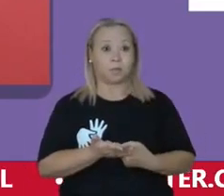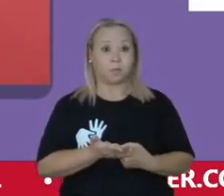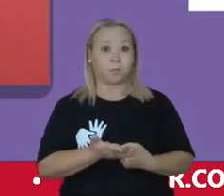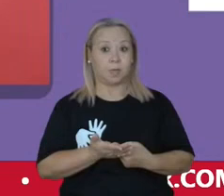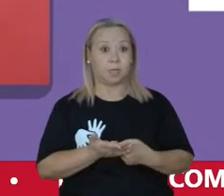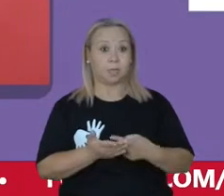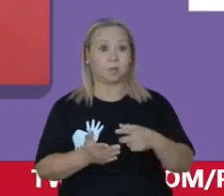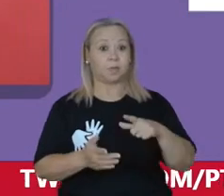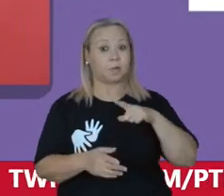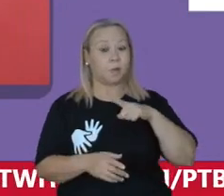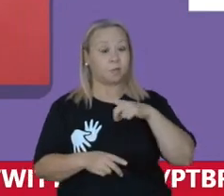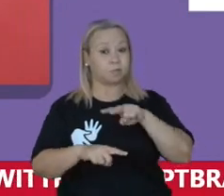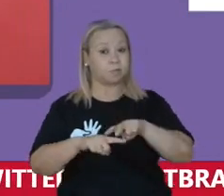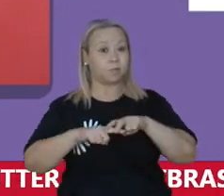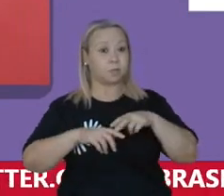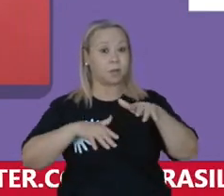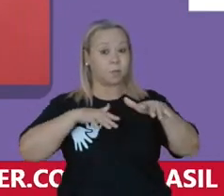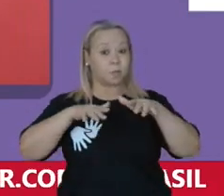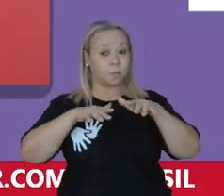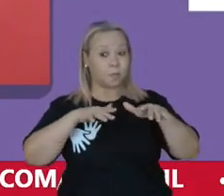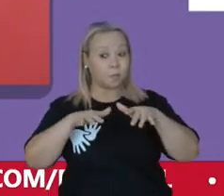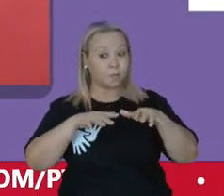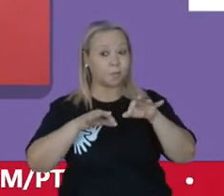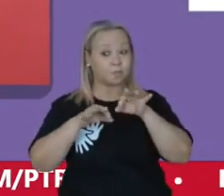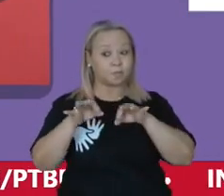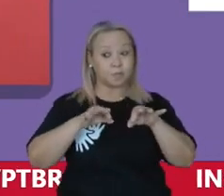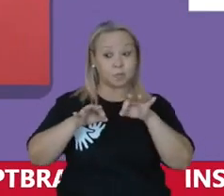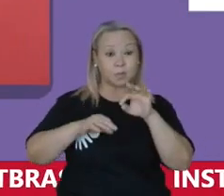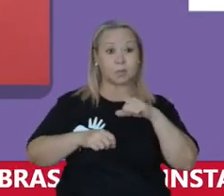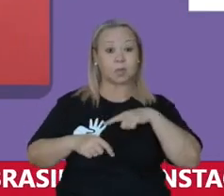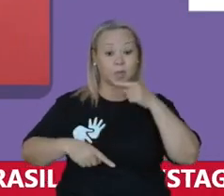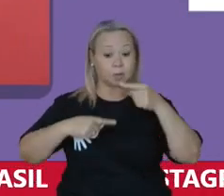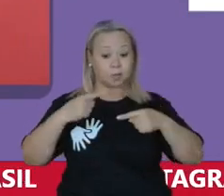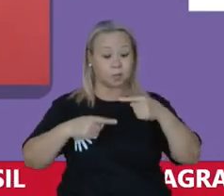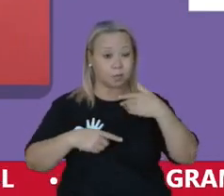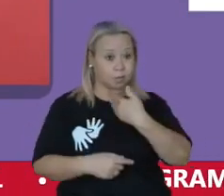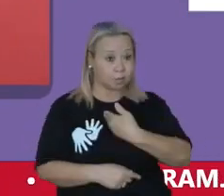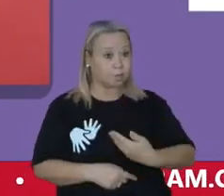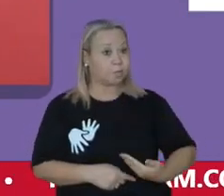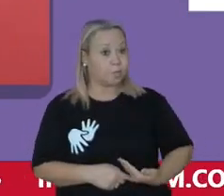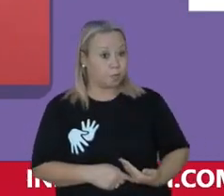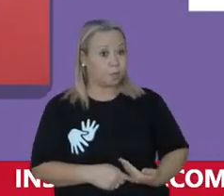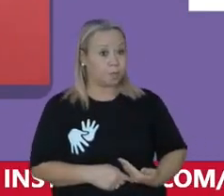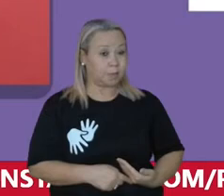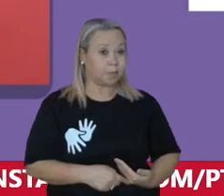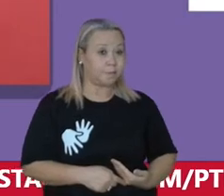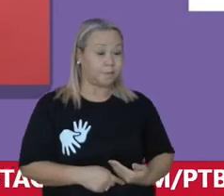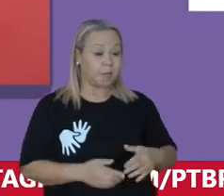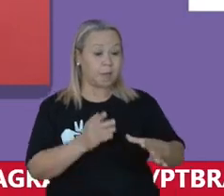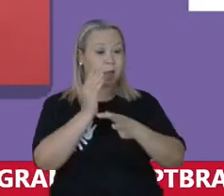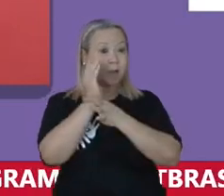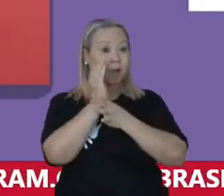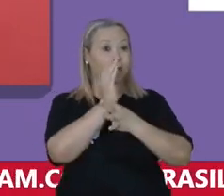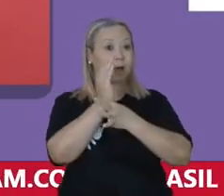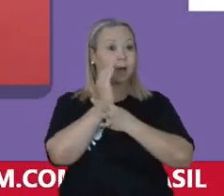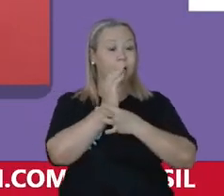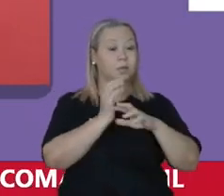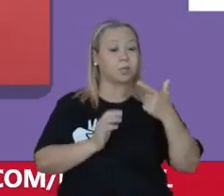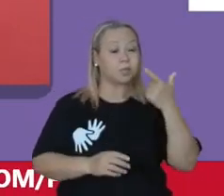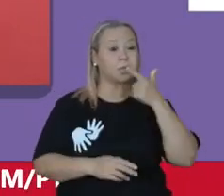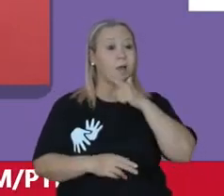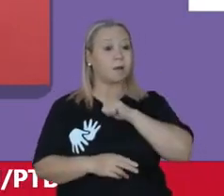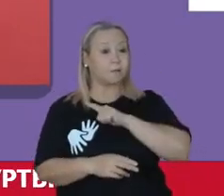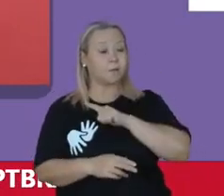há uma movimentação no sentido de ter políticas públicas, né, e garantir avançar